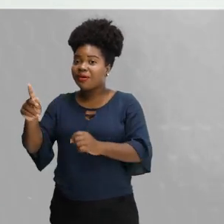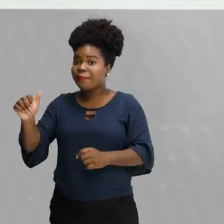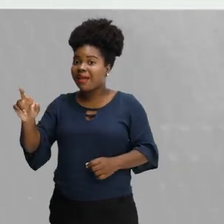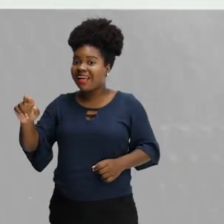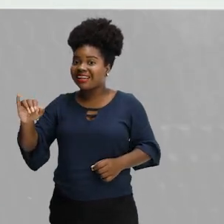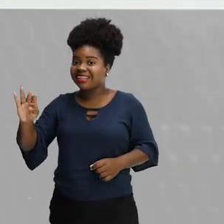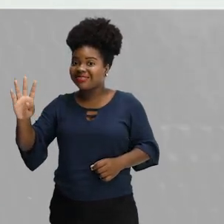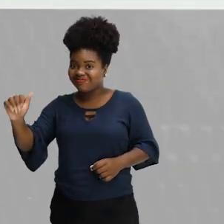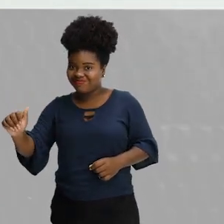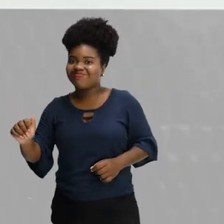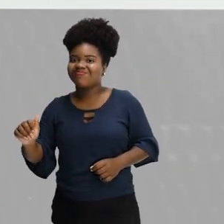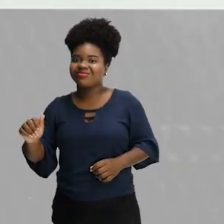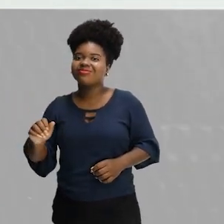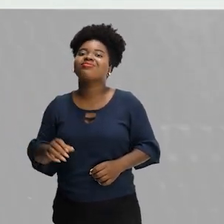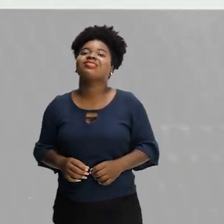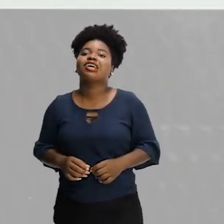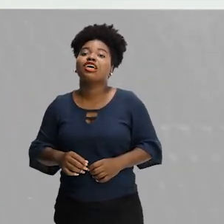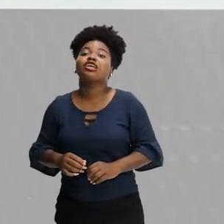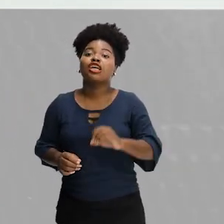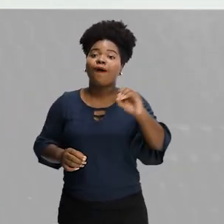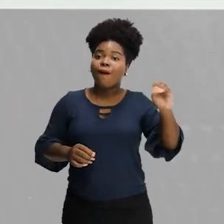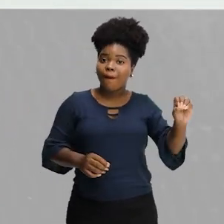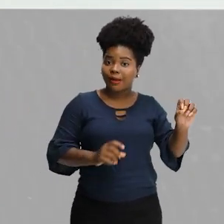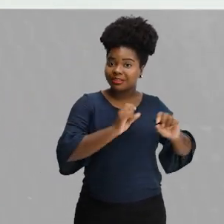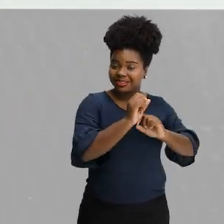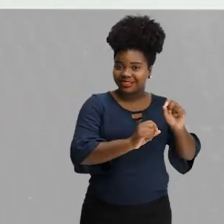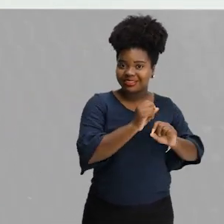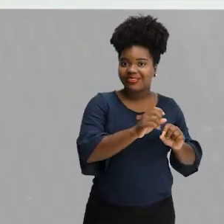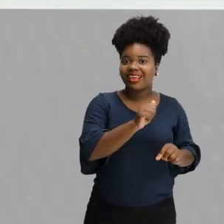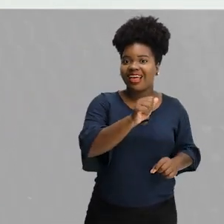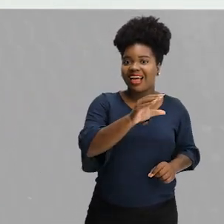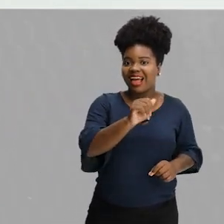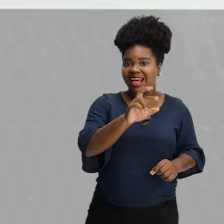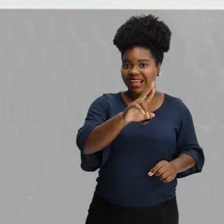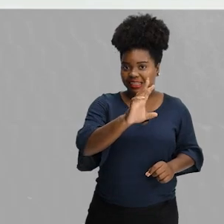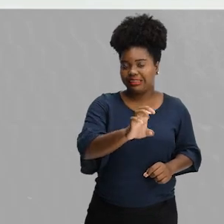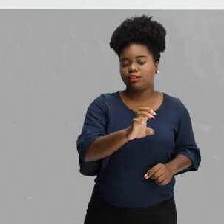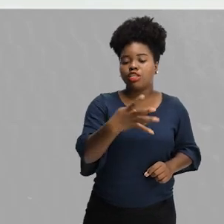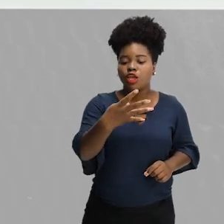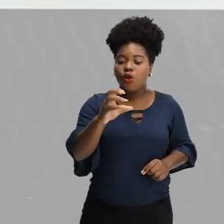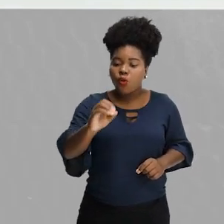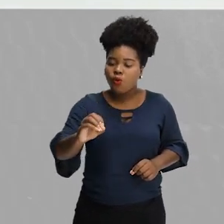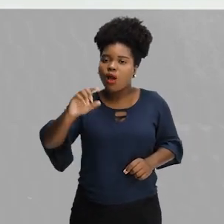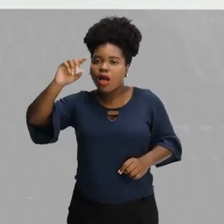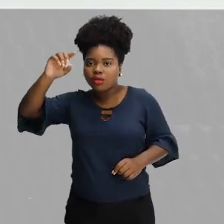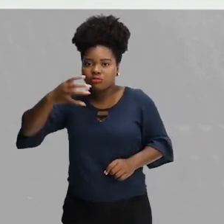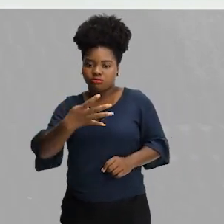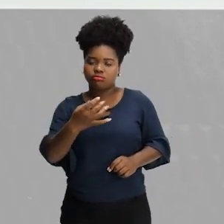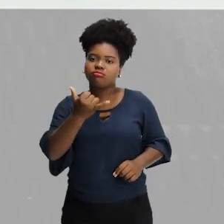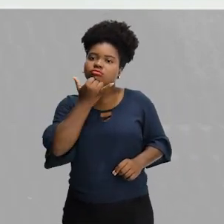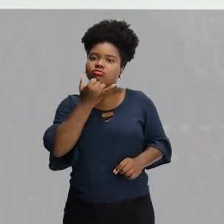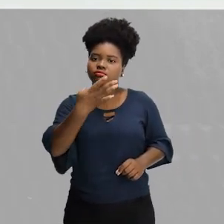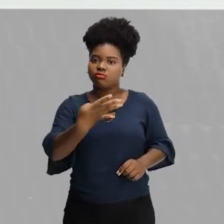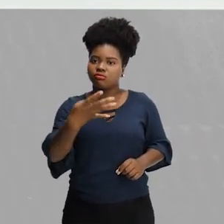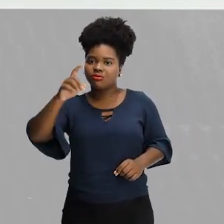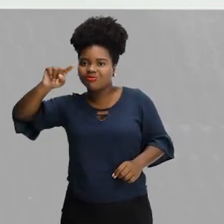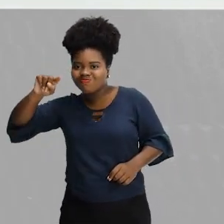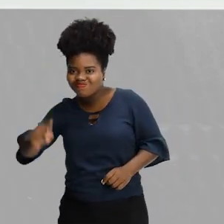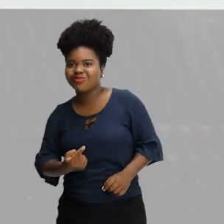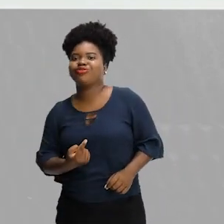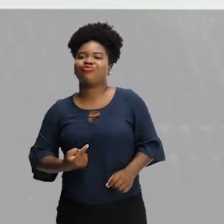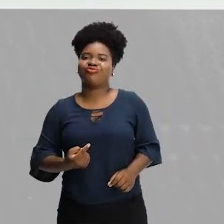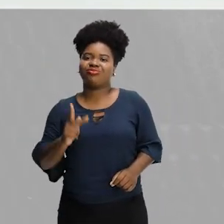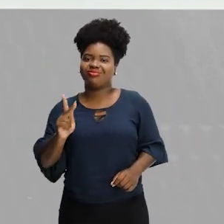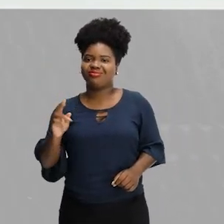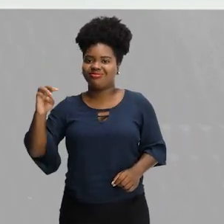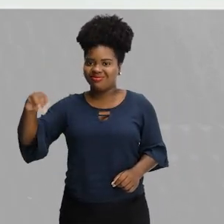Seixas. E a oeste, nós vamos sair da Serra da Contamana, no Acre. Então, 4.000, é quase um quadrado, se eu fosse levar